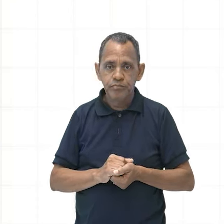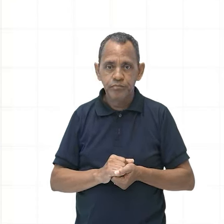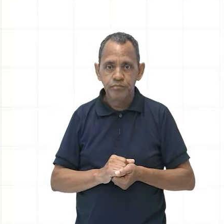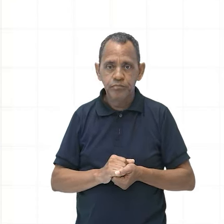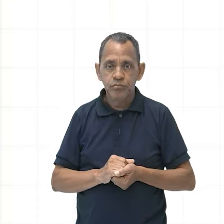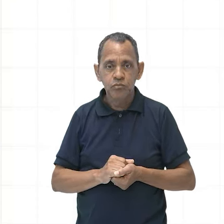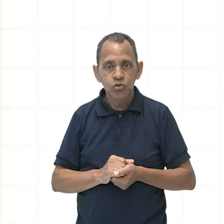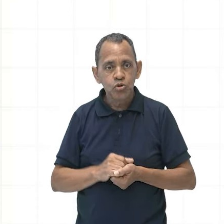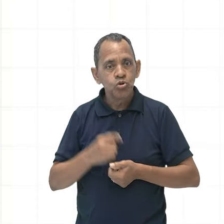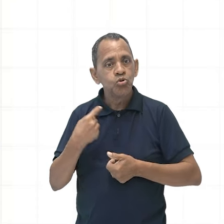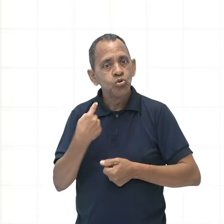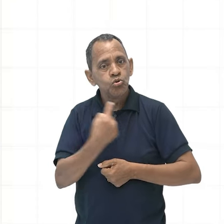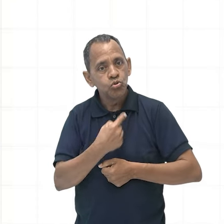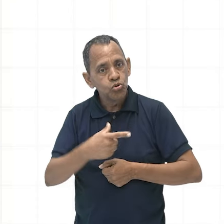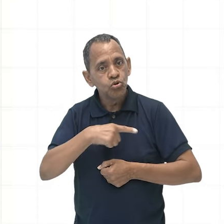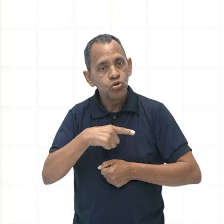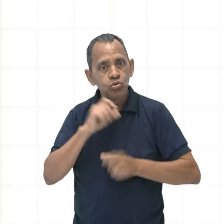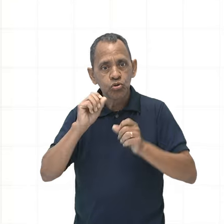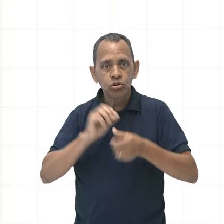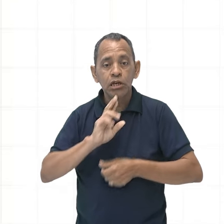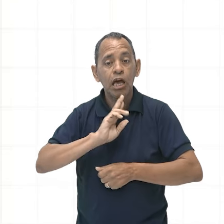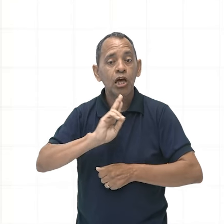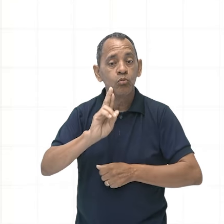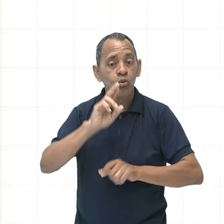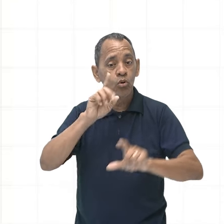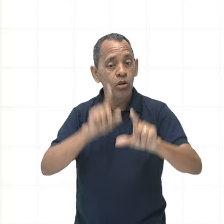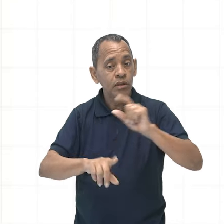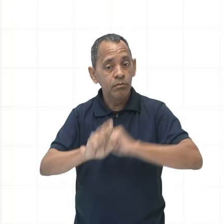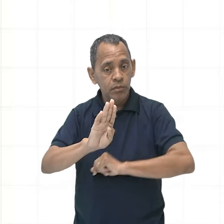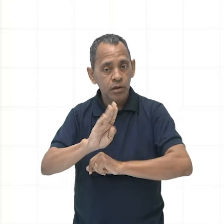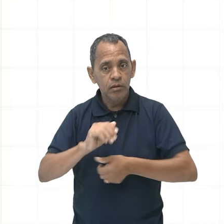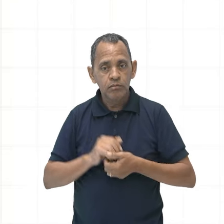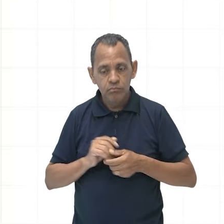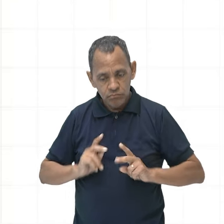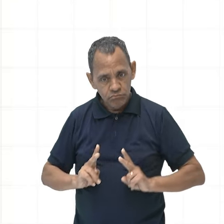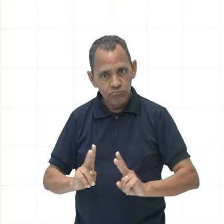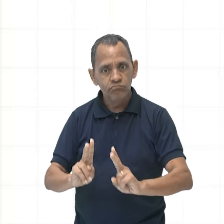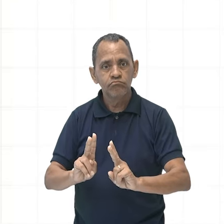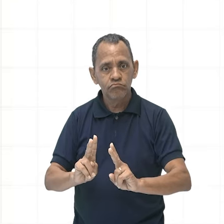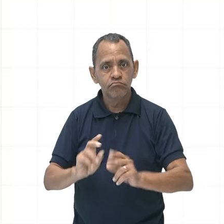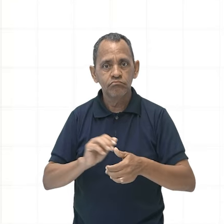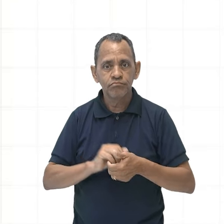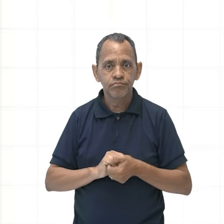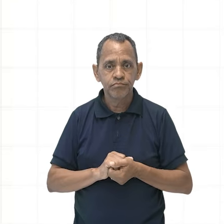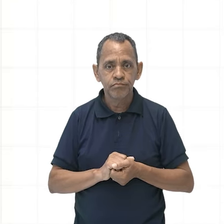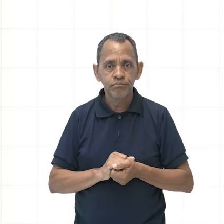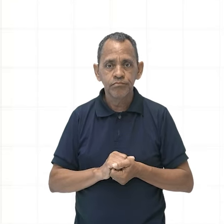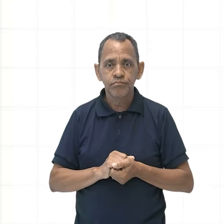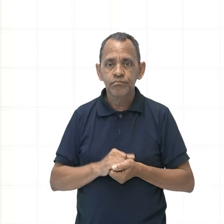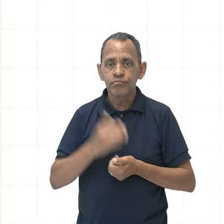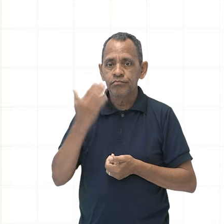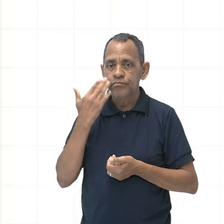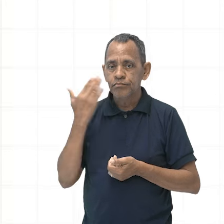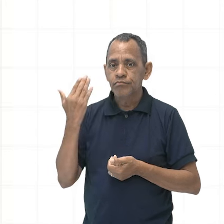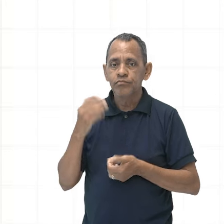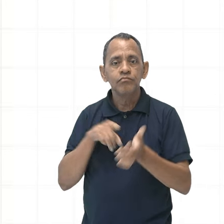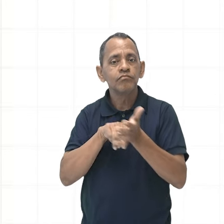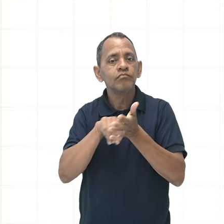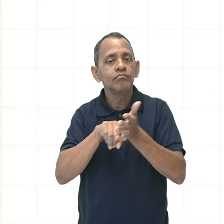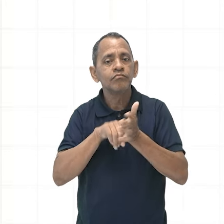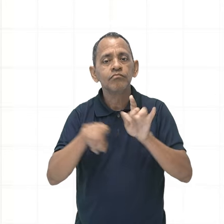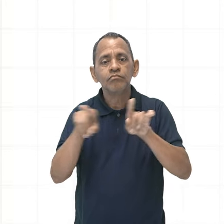a gente tem essa resposta para a letra B. Continuando, então, aqui, nós vamos, então,